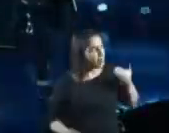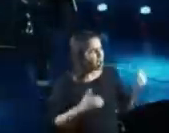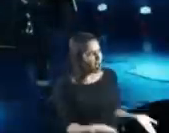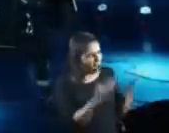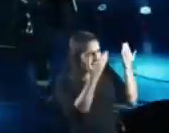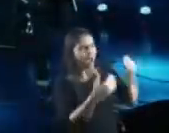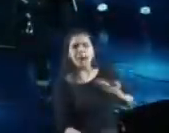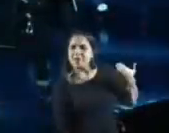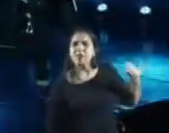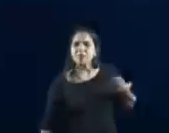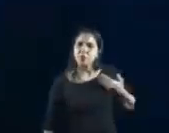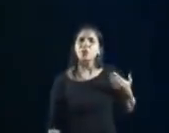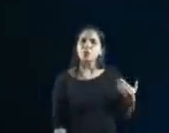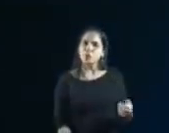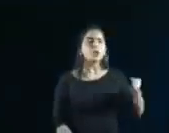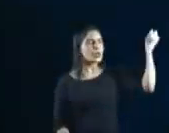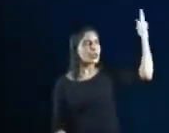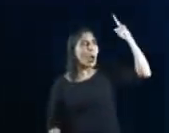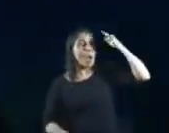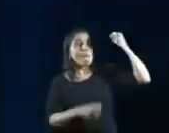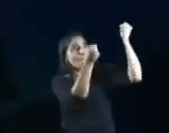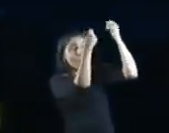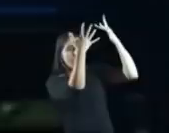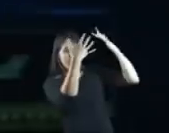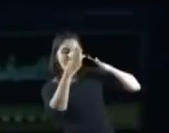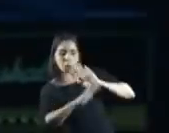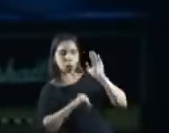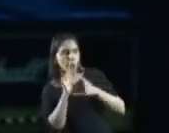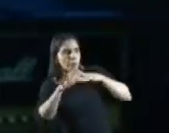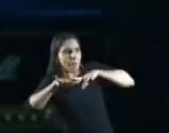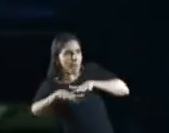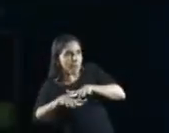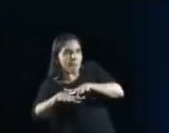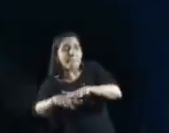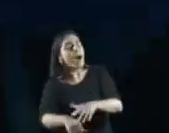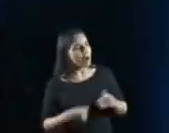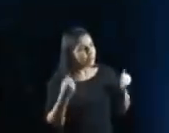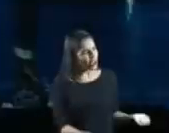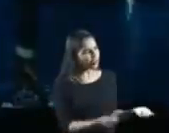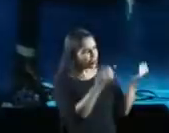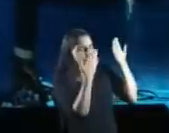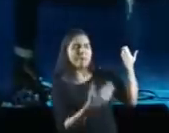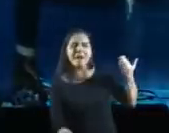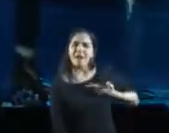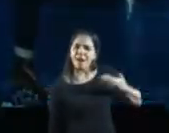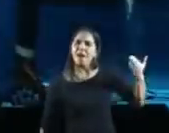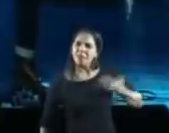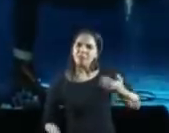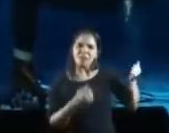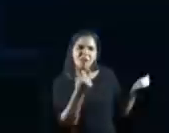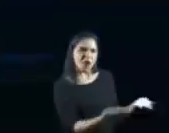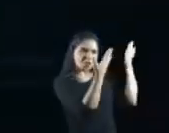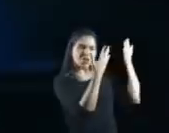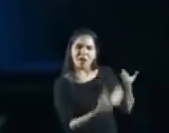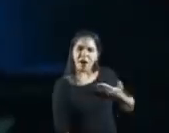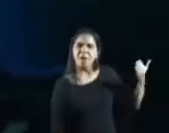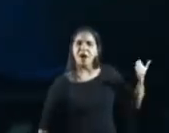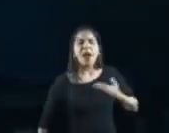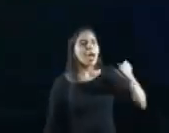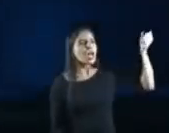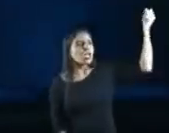avante, camarada, e o sol brilhará pra todos nós. Avante, camarada,